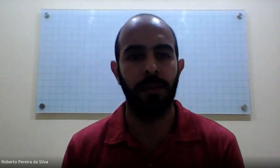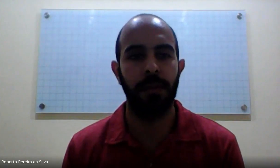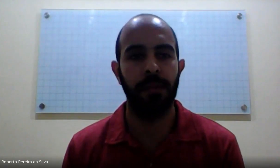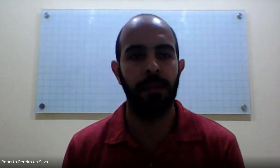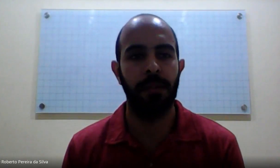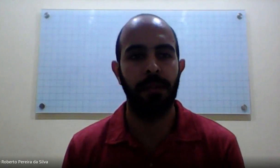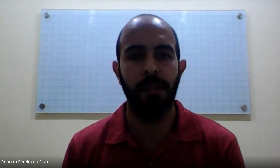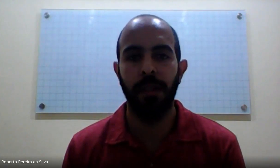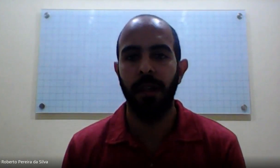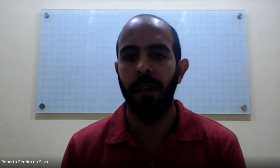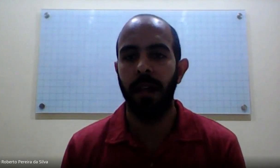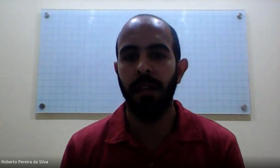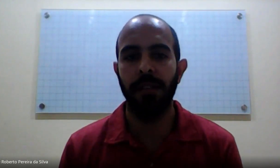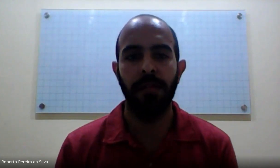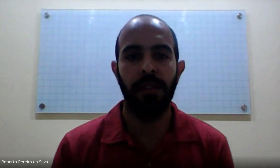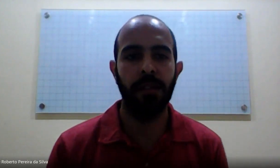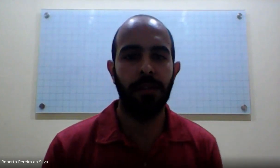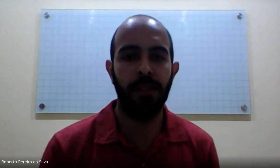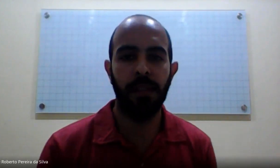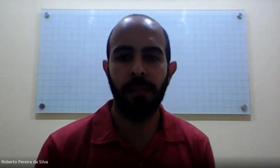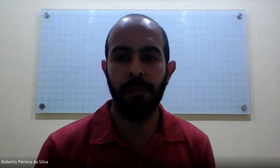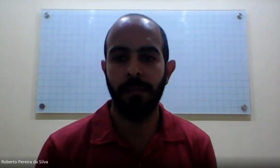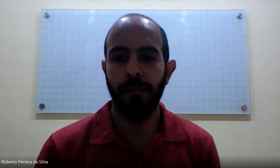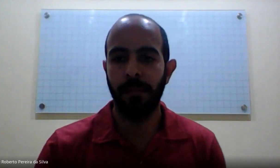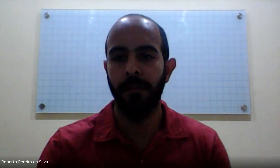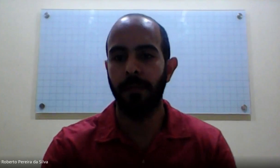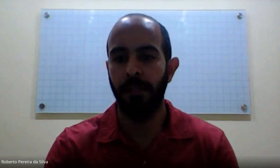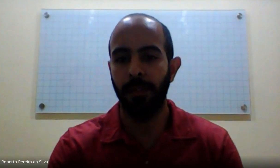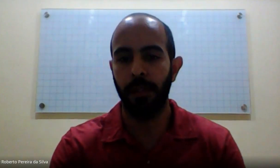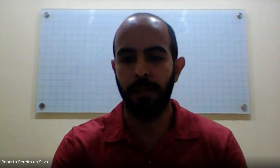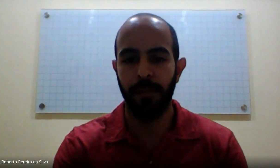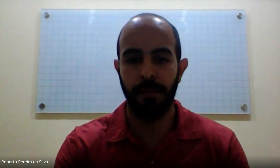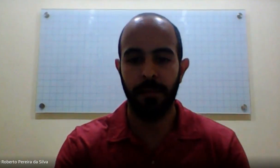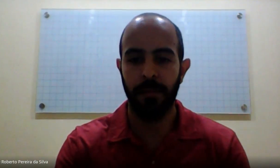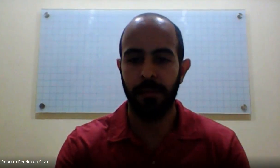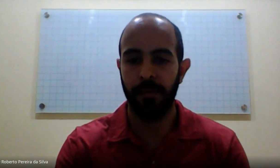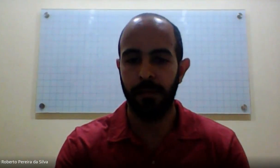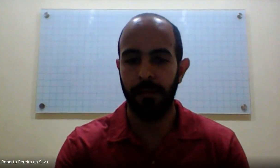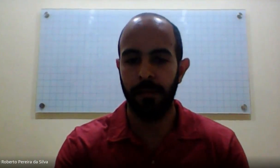vocês, bom final de semana. E aí a gente se vê na segunda-feira. Tchau, tchau.